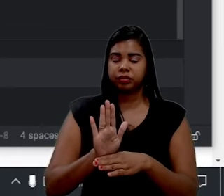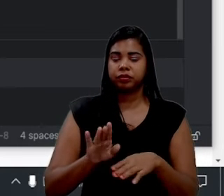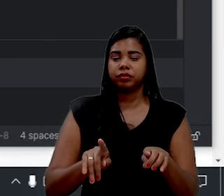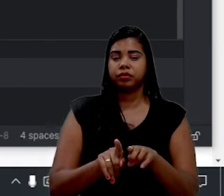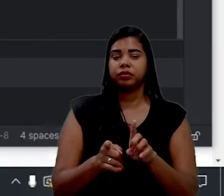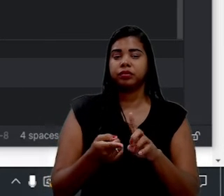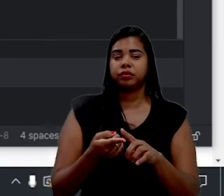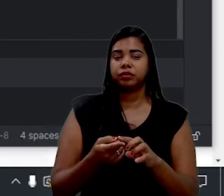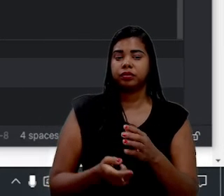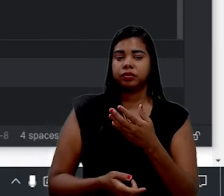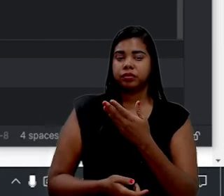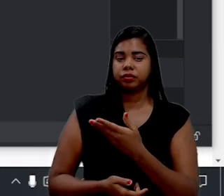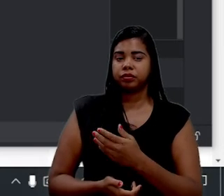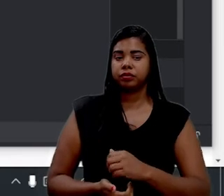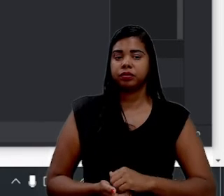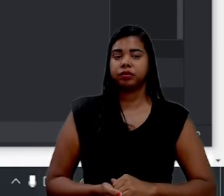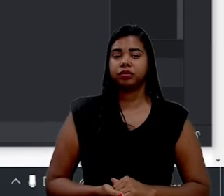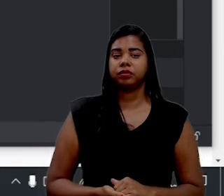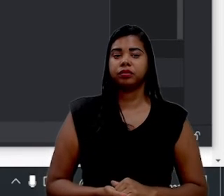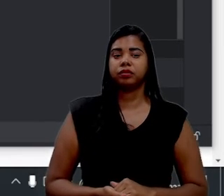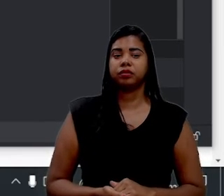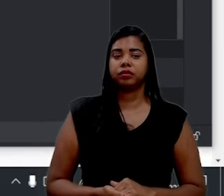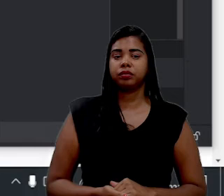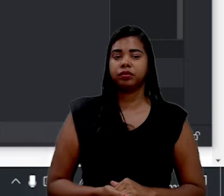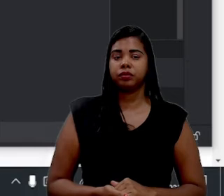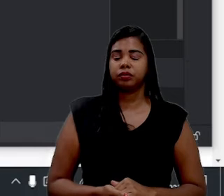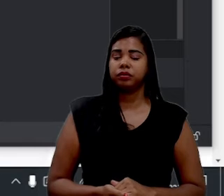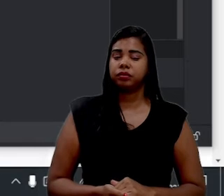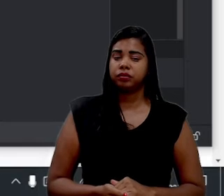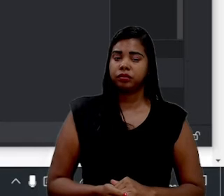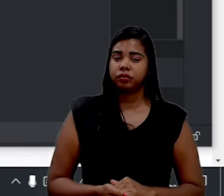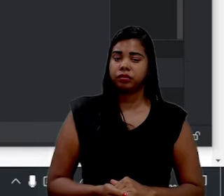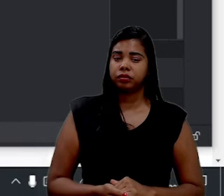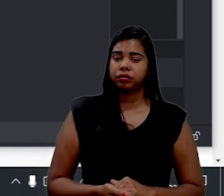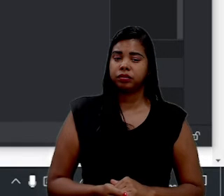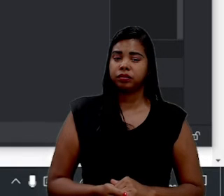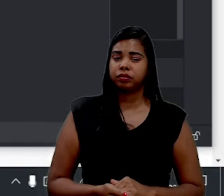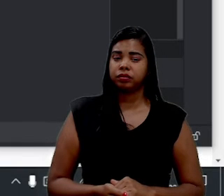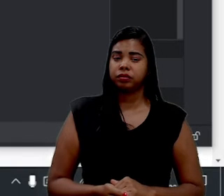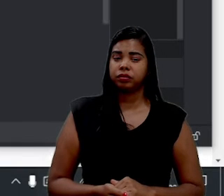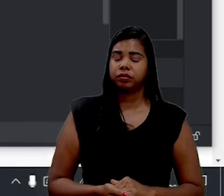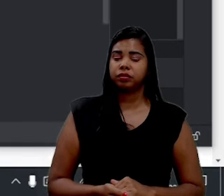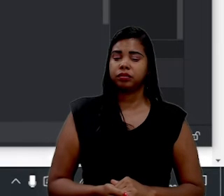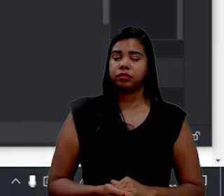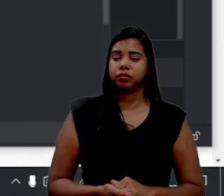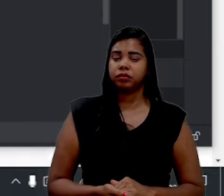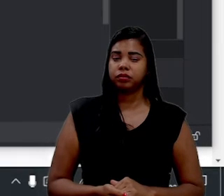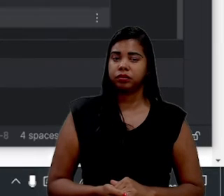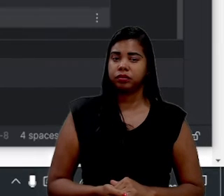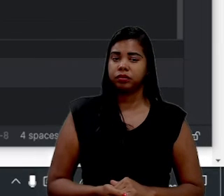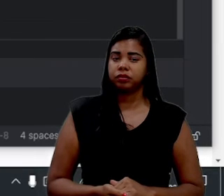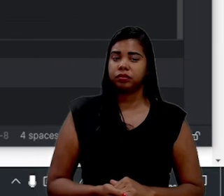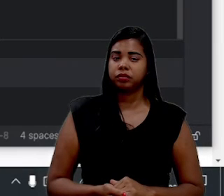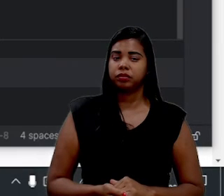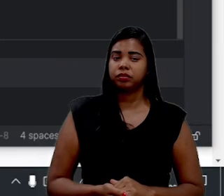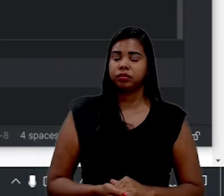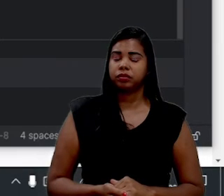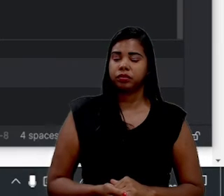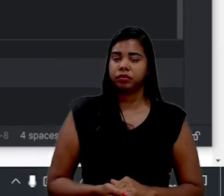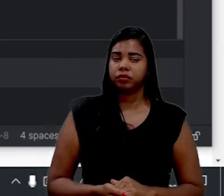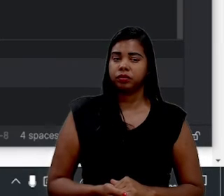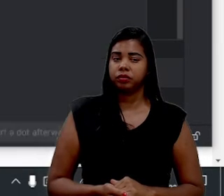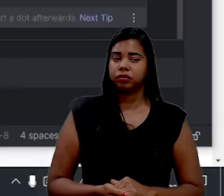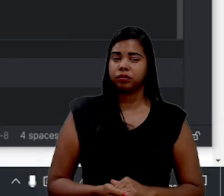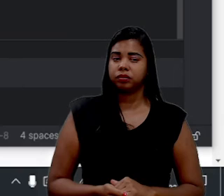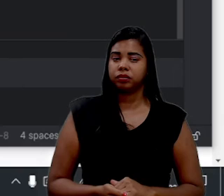né, esse título aqui, né, opcional botar, né, cadastro, né, onde vai ser o formulário, onde vai